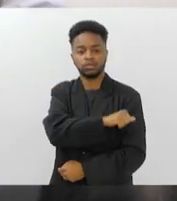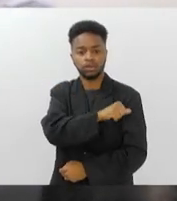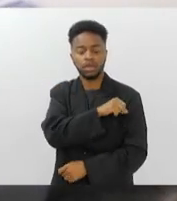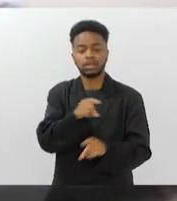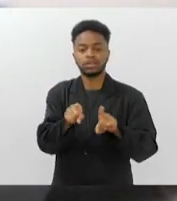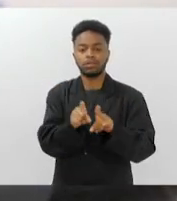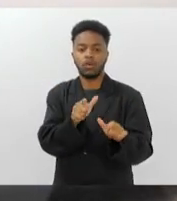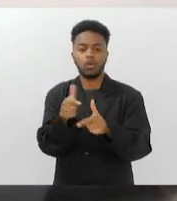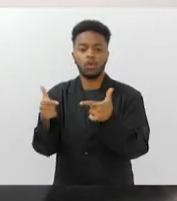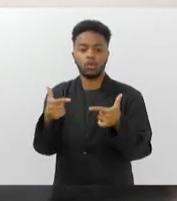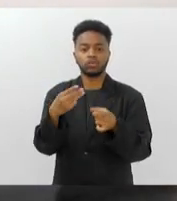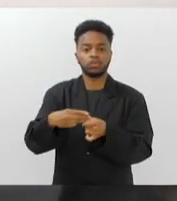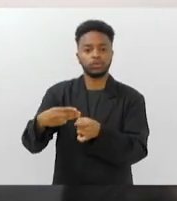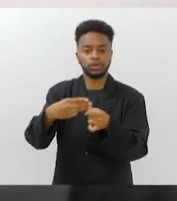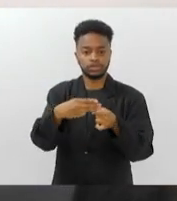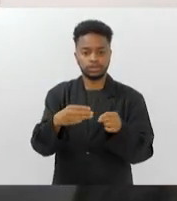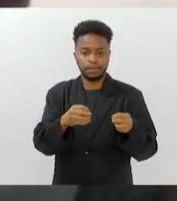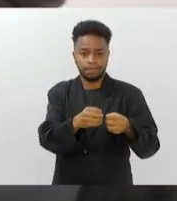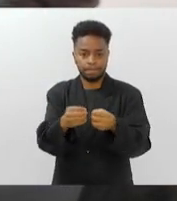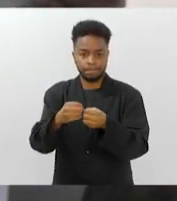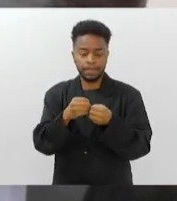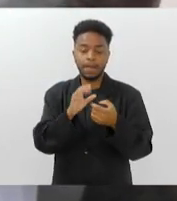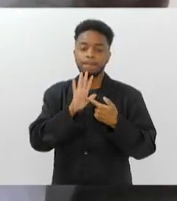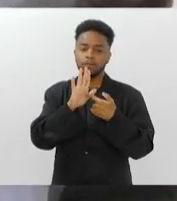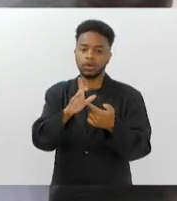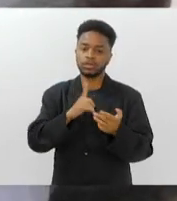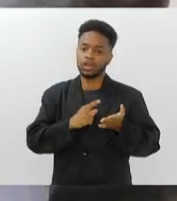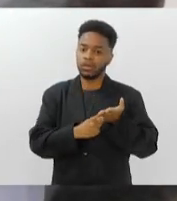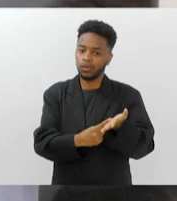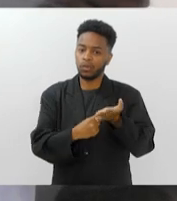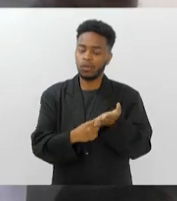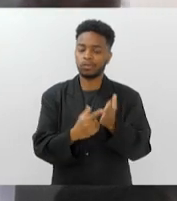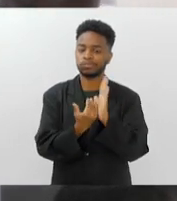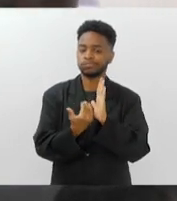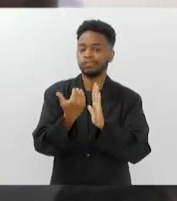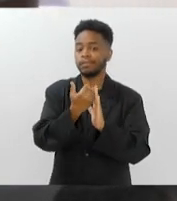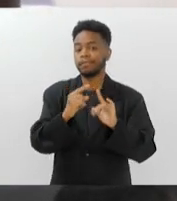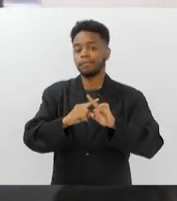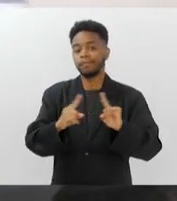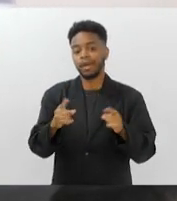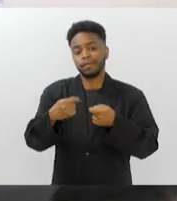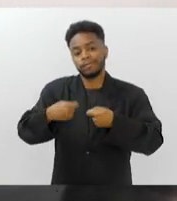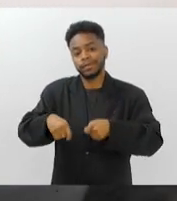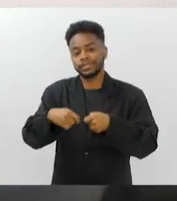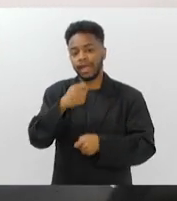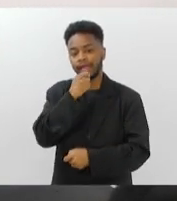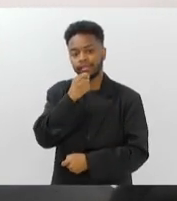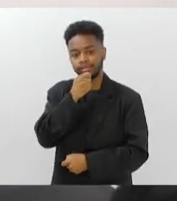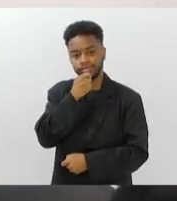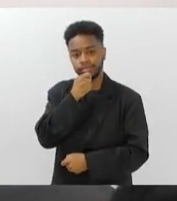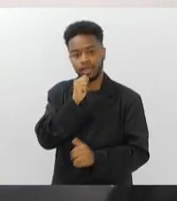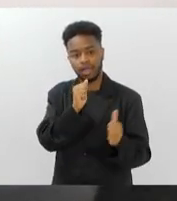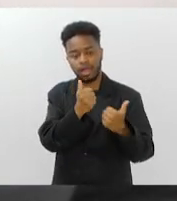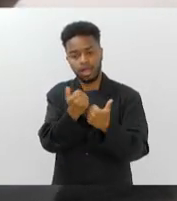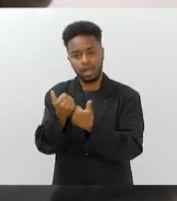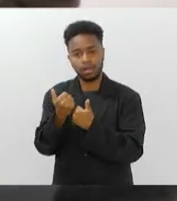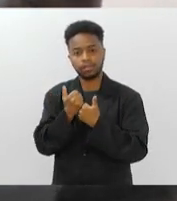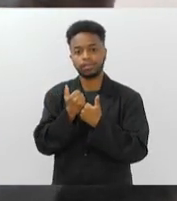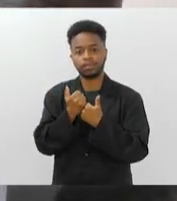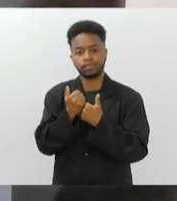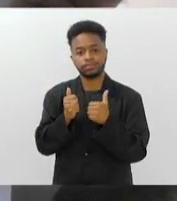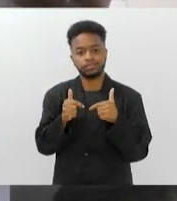municípios ao redor tem mostrado Grande comprometimento mas há necessidade de fortalecimento dessas